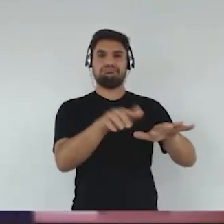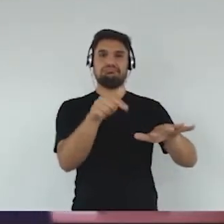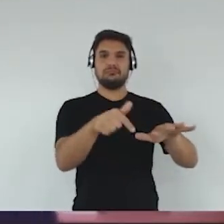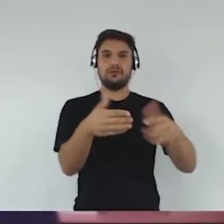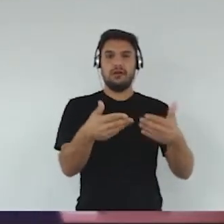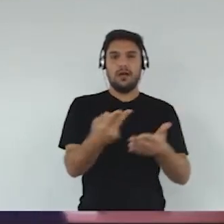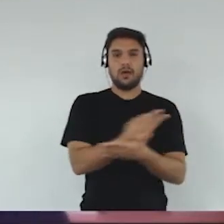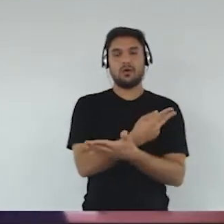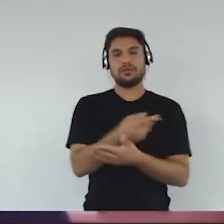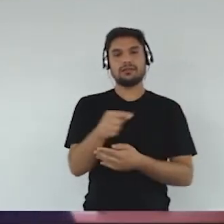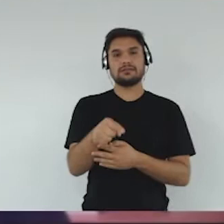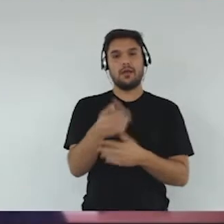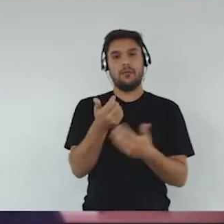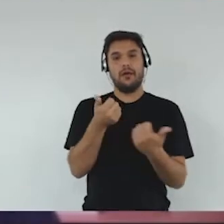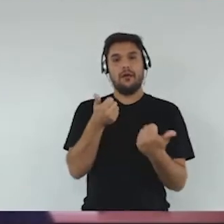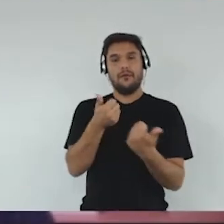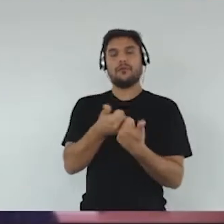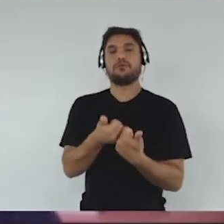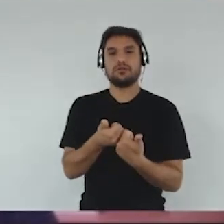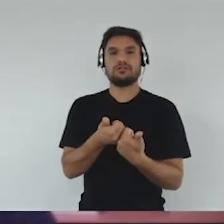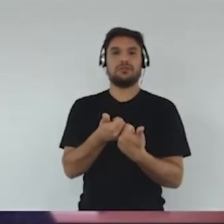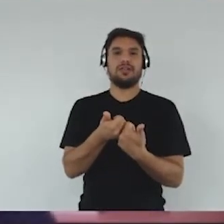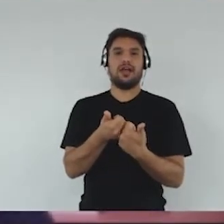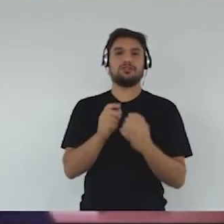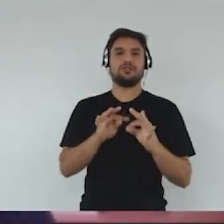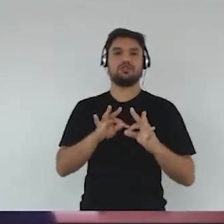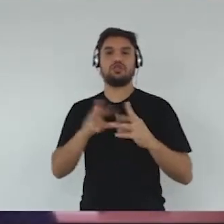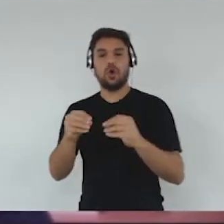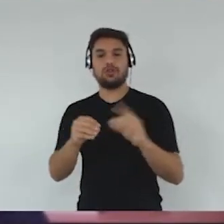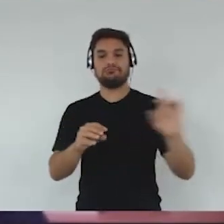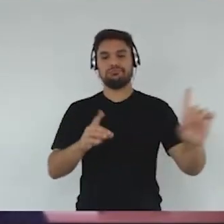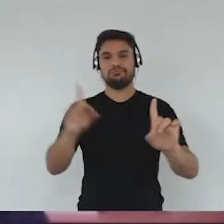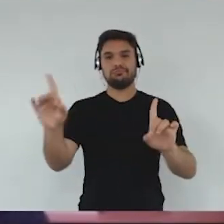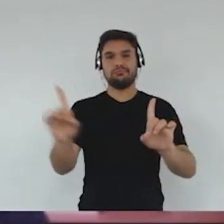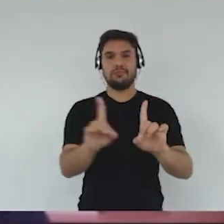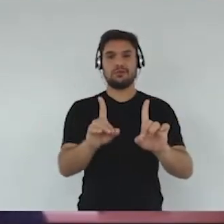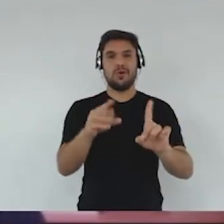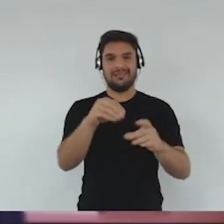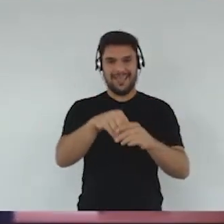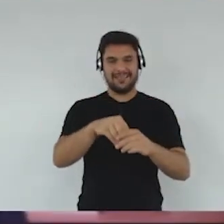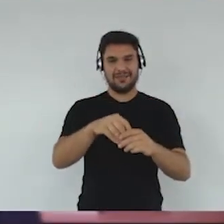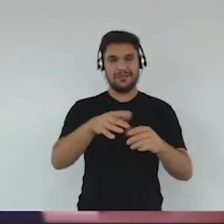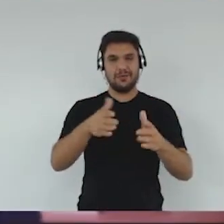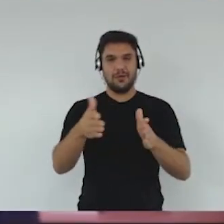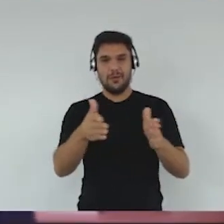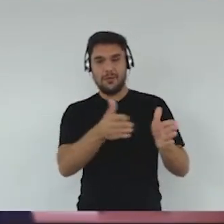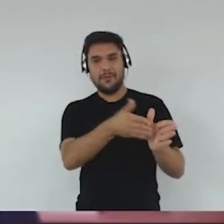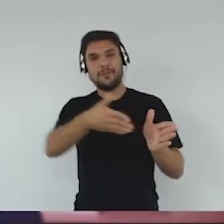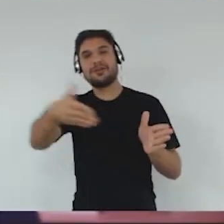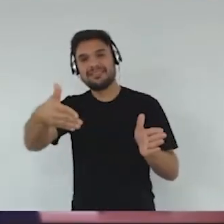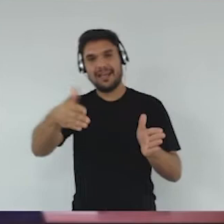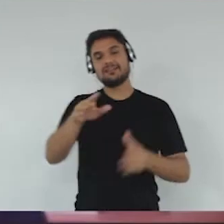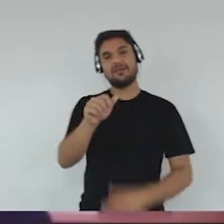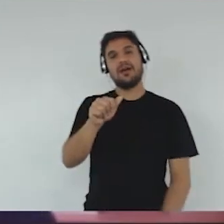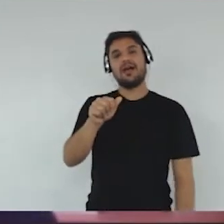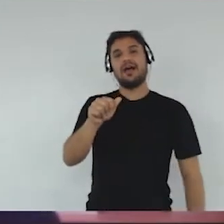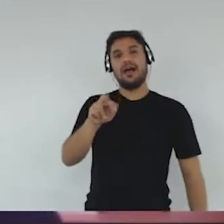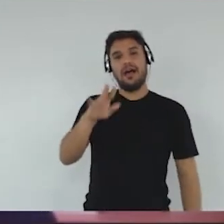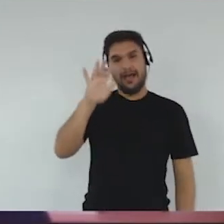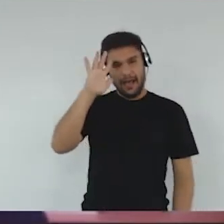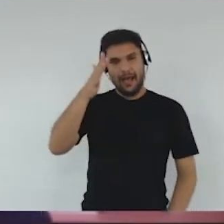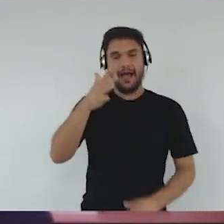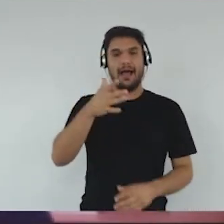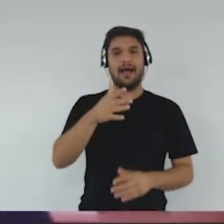uma maior proximidade entre todos esses partícipes do processo arbitral. É, de fato, o inusitado